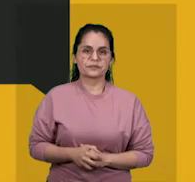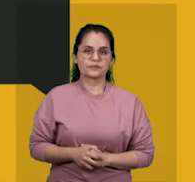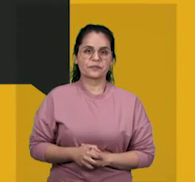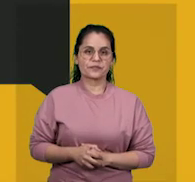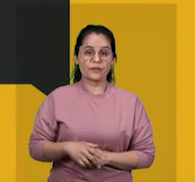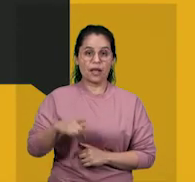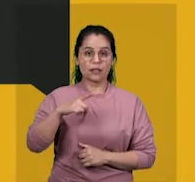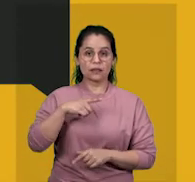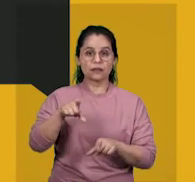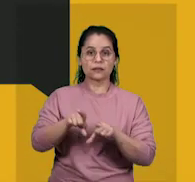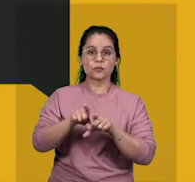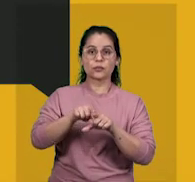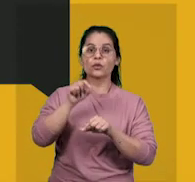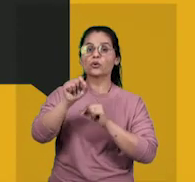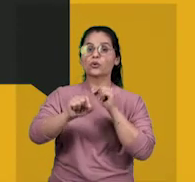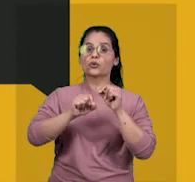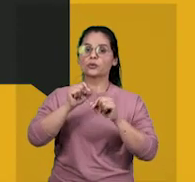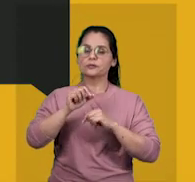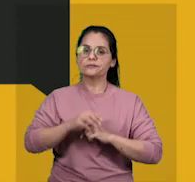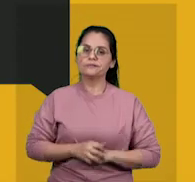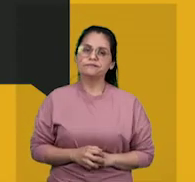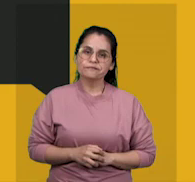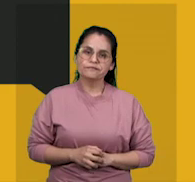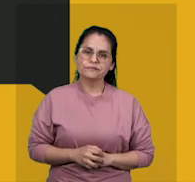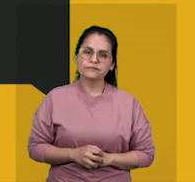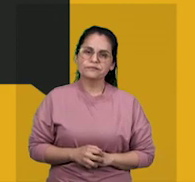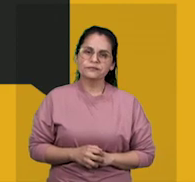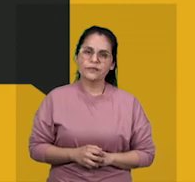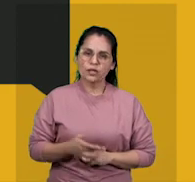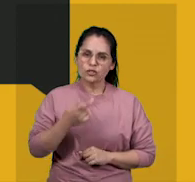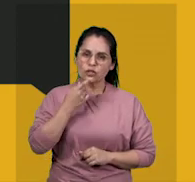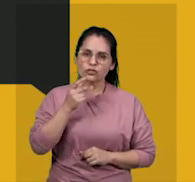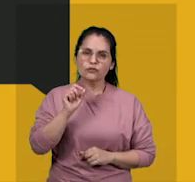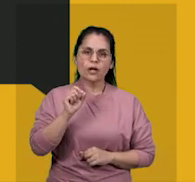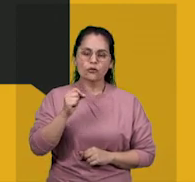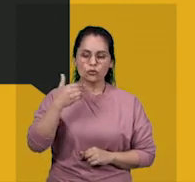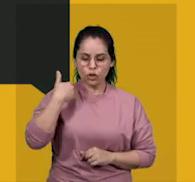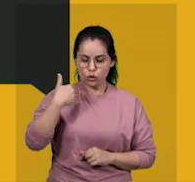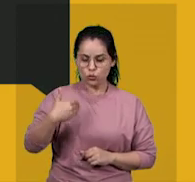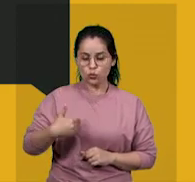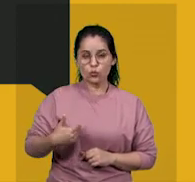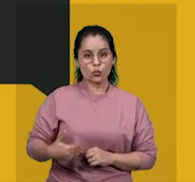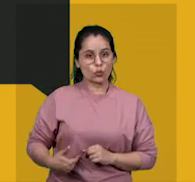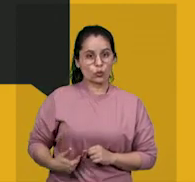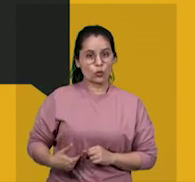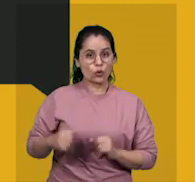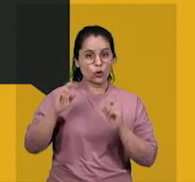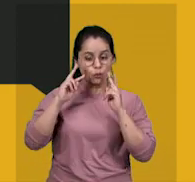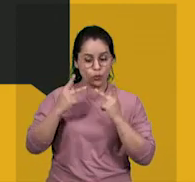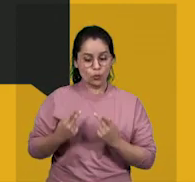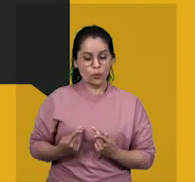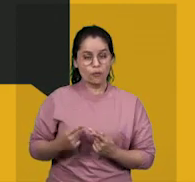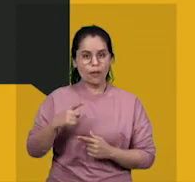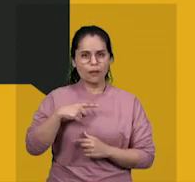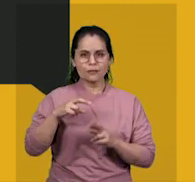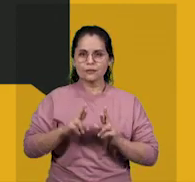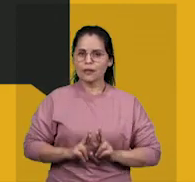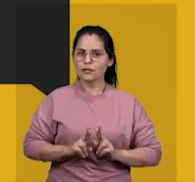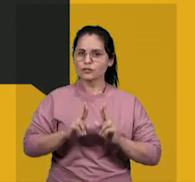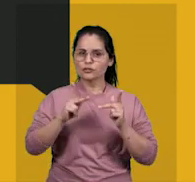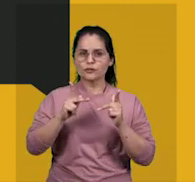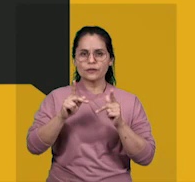Nós temos também, pessoal, quando a gente fala do corpo humano, nós temos